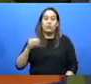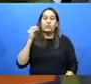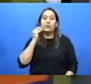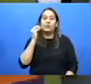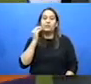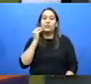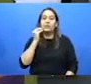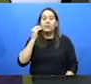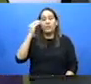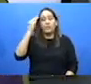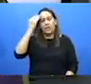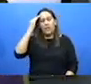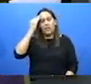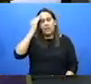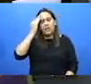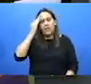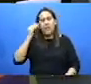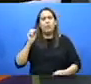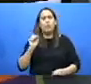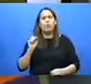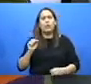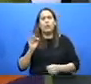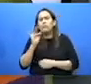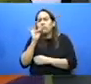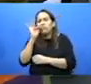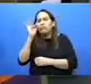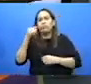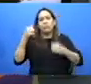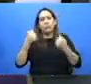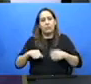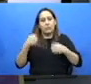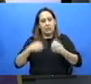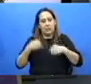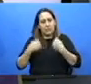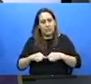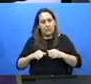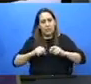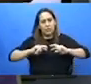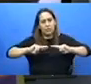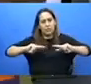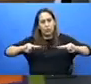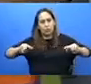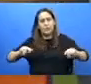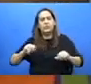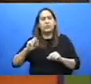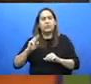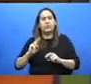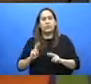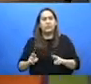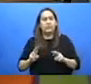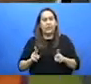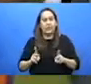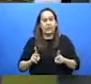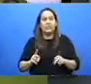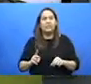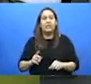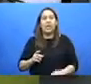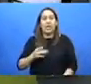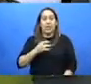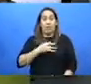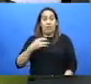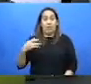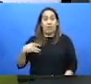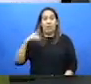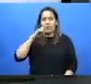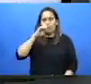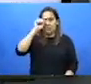das necessidades que a planta tem, né, destes elementos para ela crescer forte e saudável, vamos ver se vocês